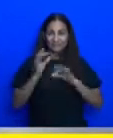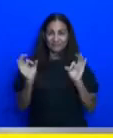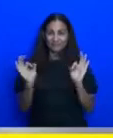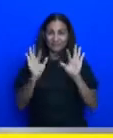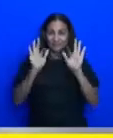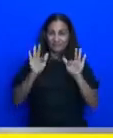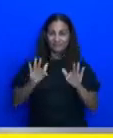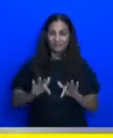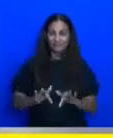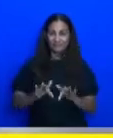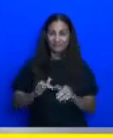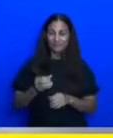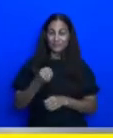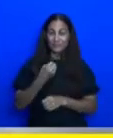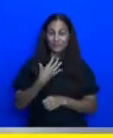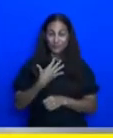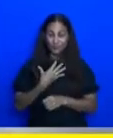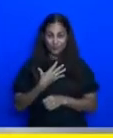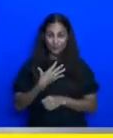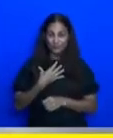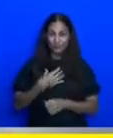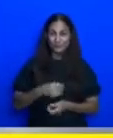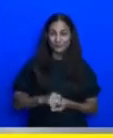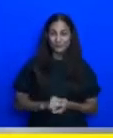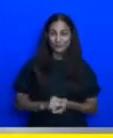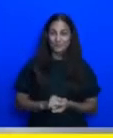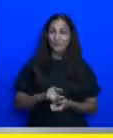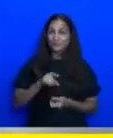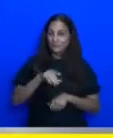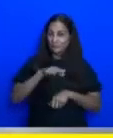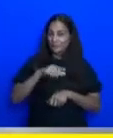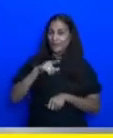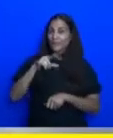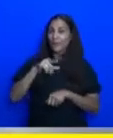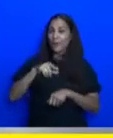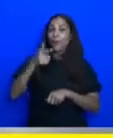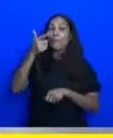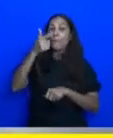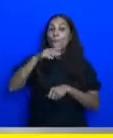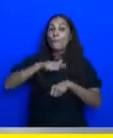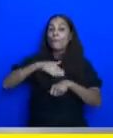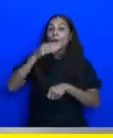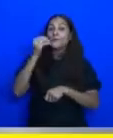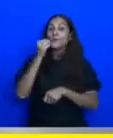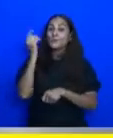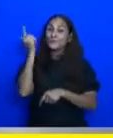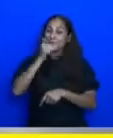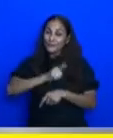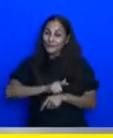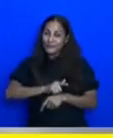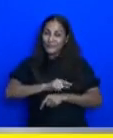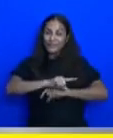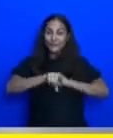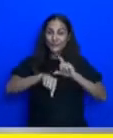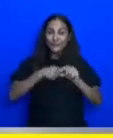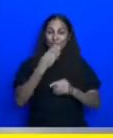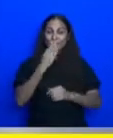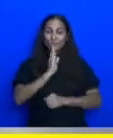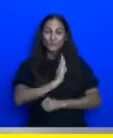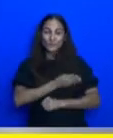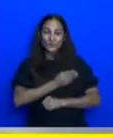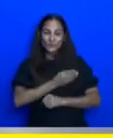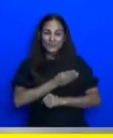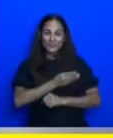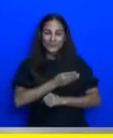Procedimento realizado, muito bem. Você tem mais uma chance de ganhar na Time Mania. Passaremos agora ao sorteio do time